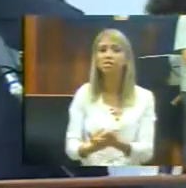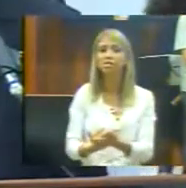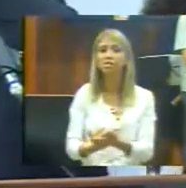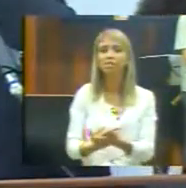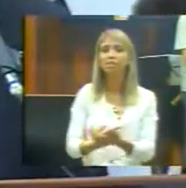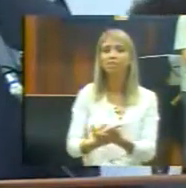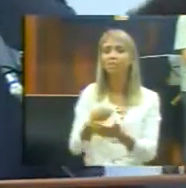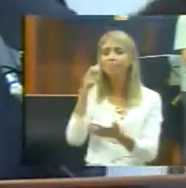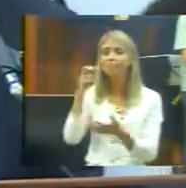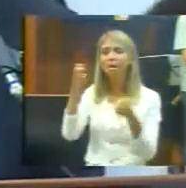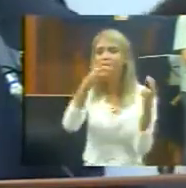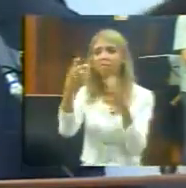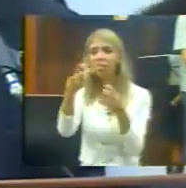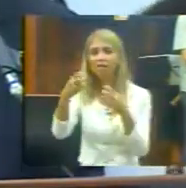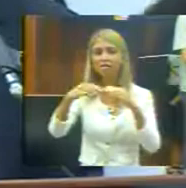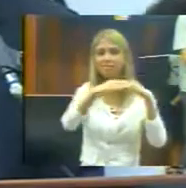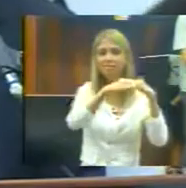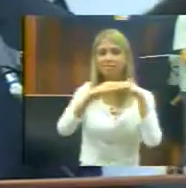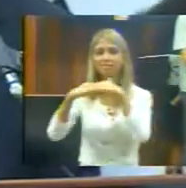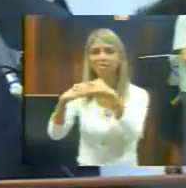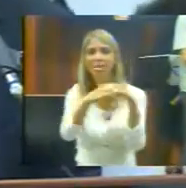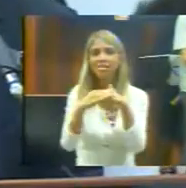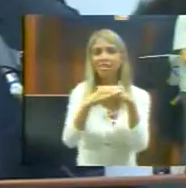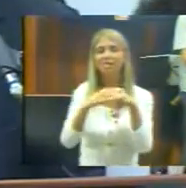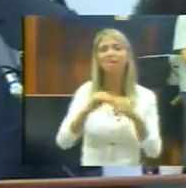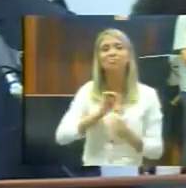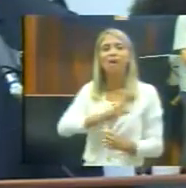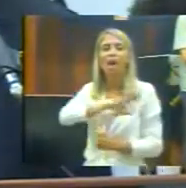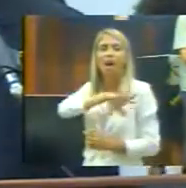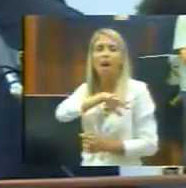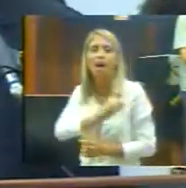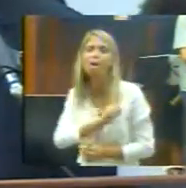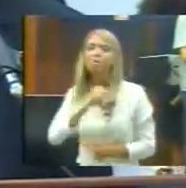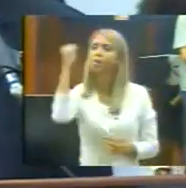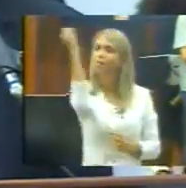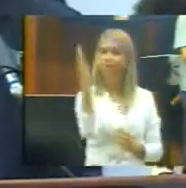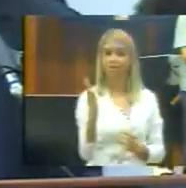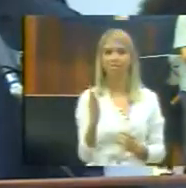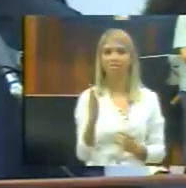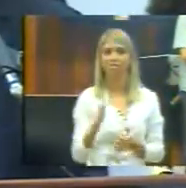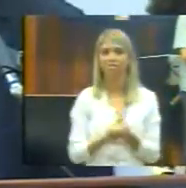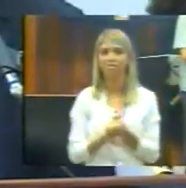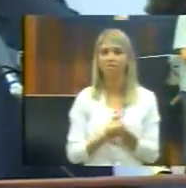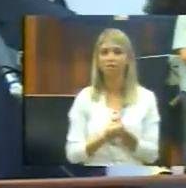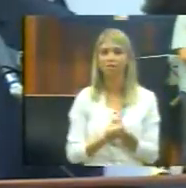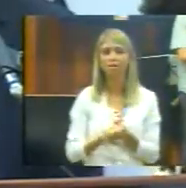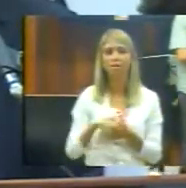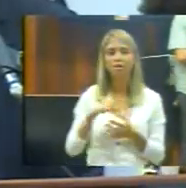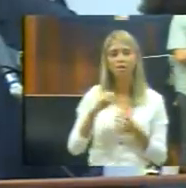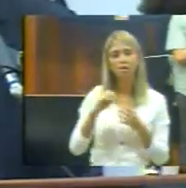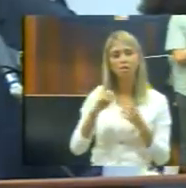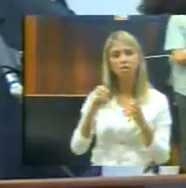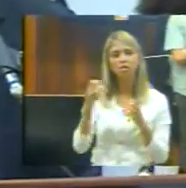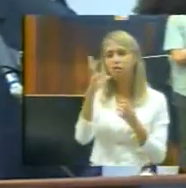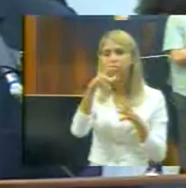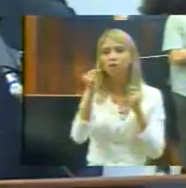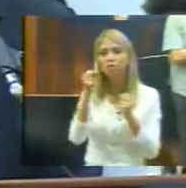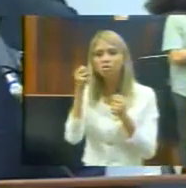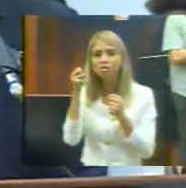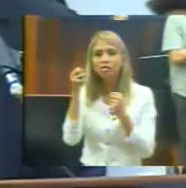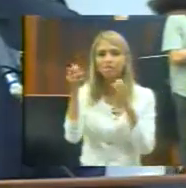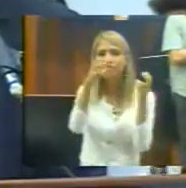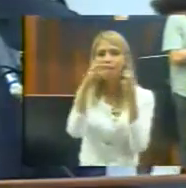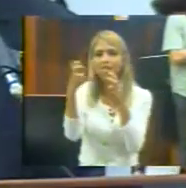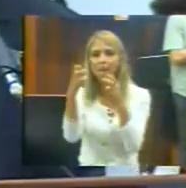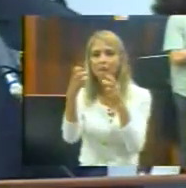de igualdade na sociedade vai vir através do amor à nação, pois aqueles que veem os outros brasileiros como irmão não